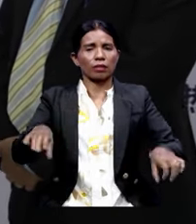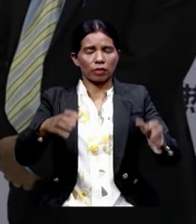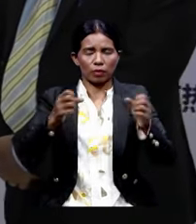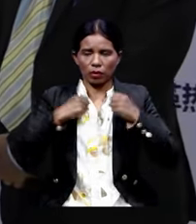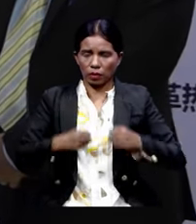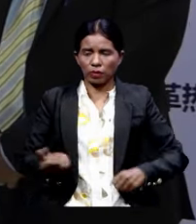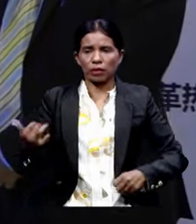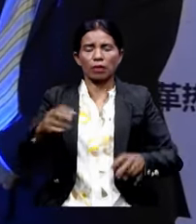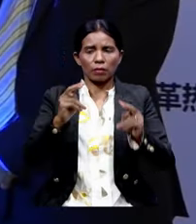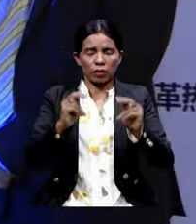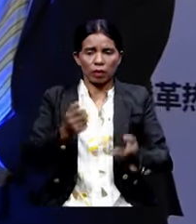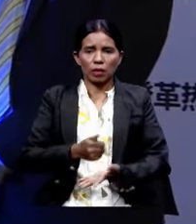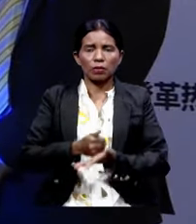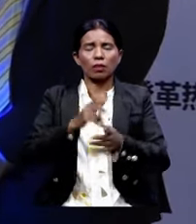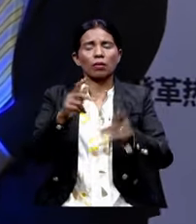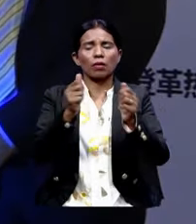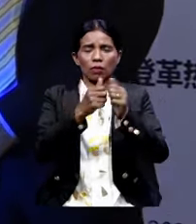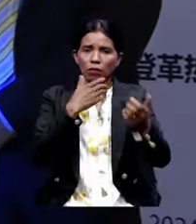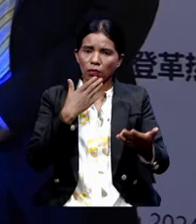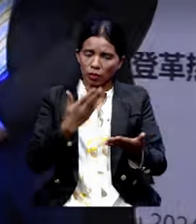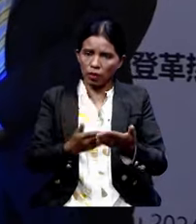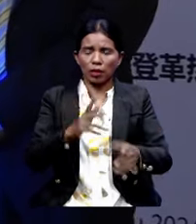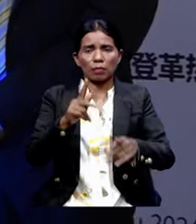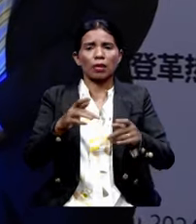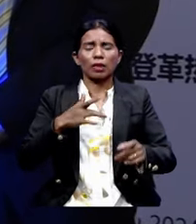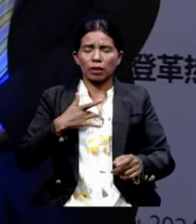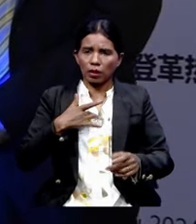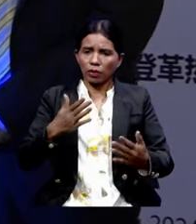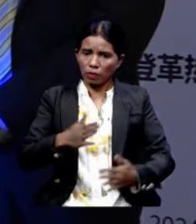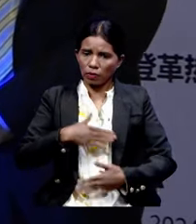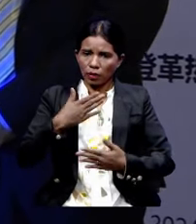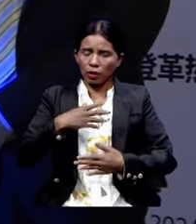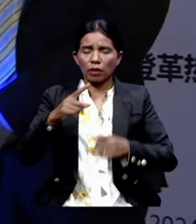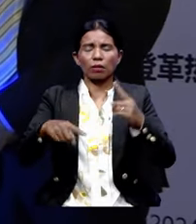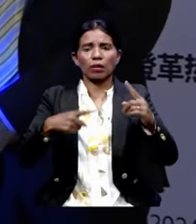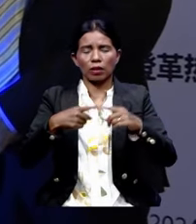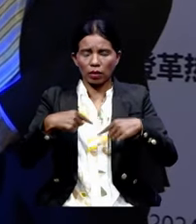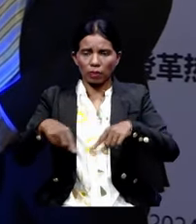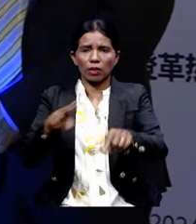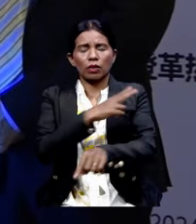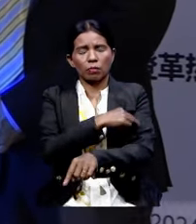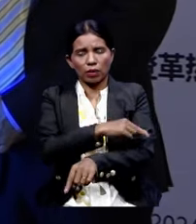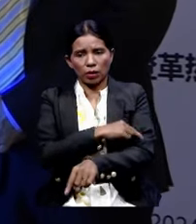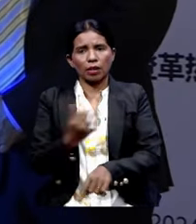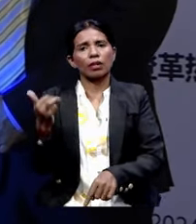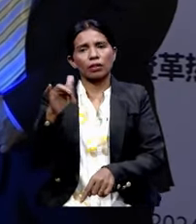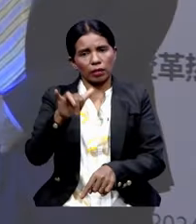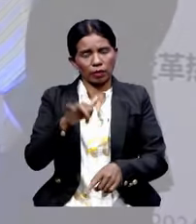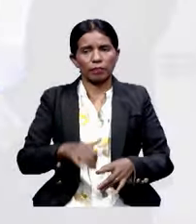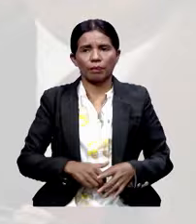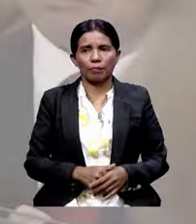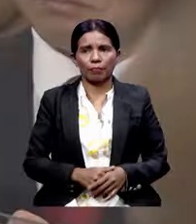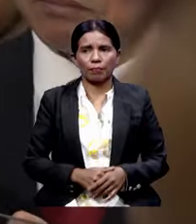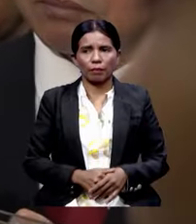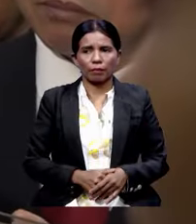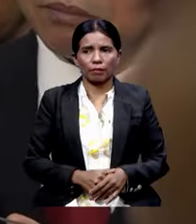sira precisa atender povo rodiak, no ne povo belecinte contente, ba ingira consulta e facilidade saúde sira. Ne